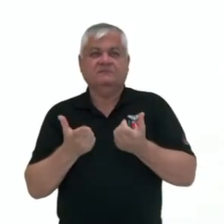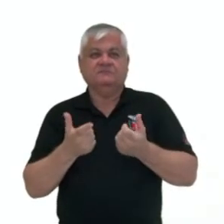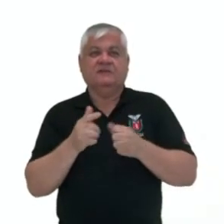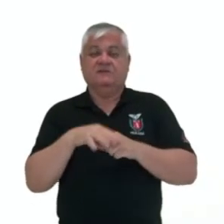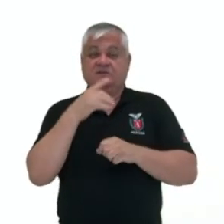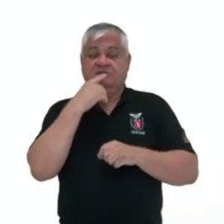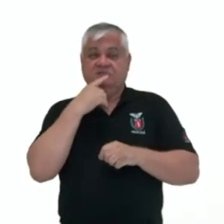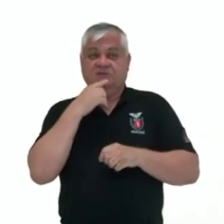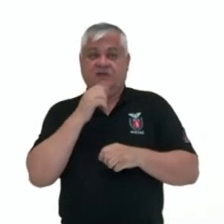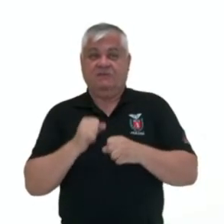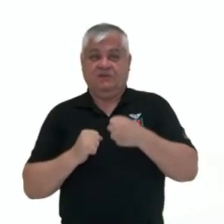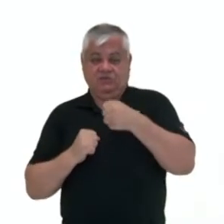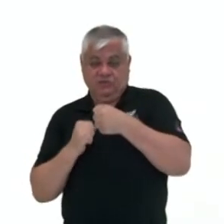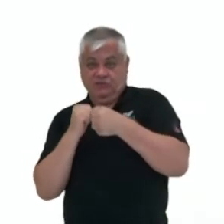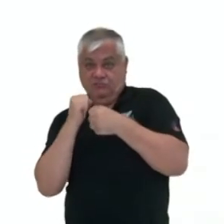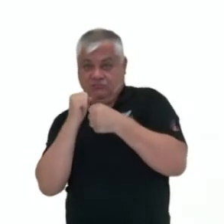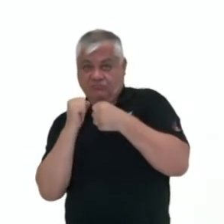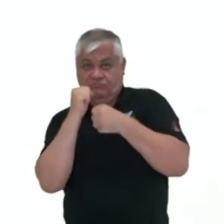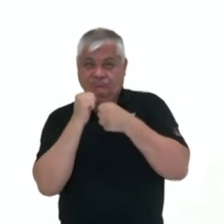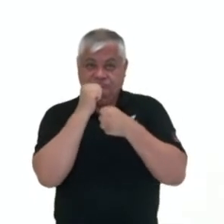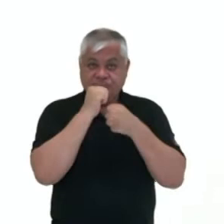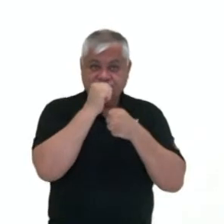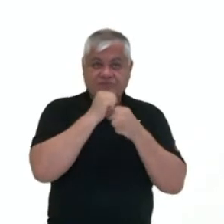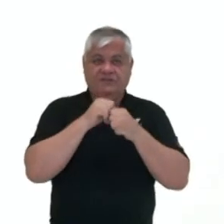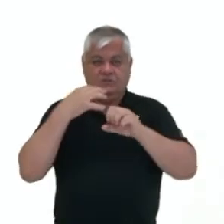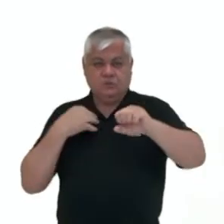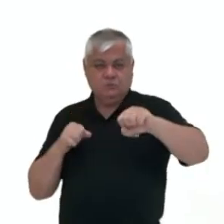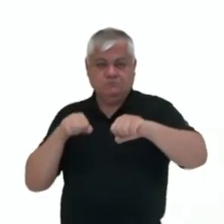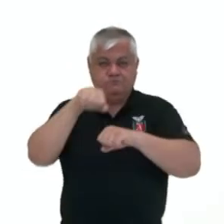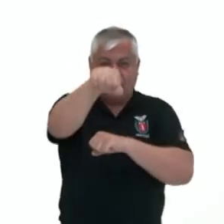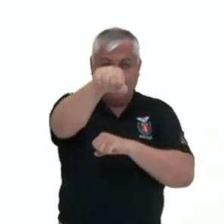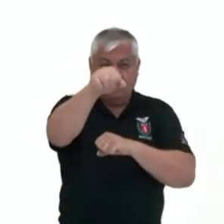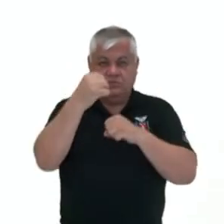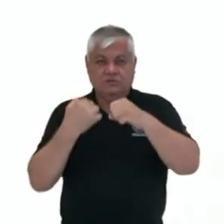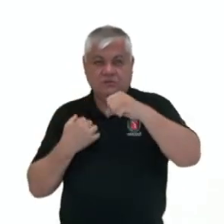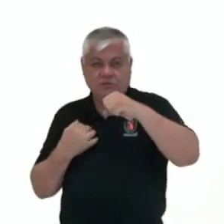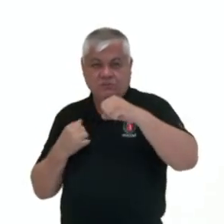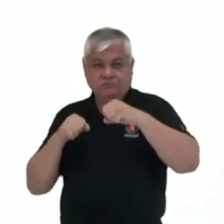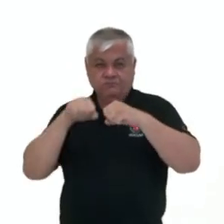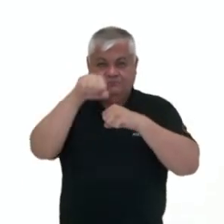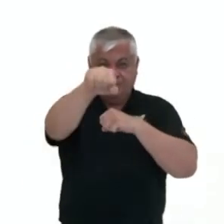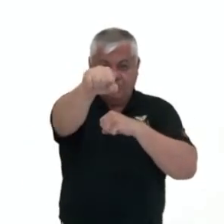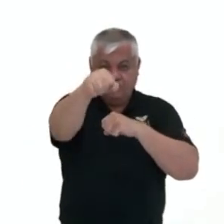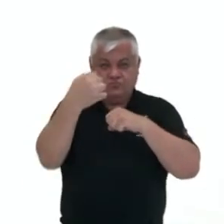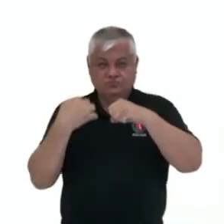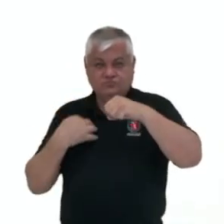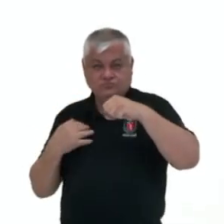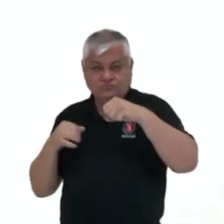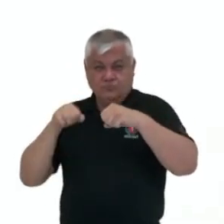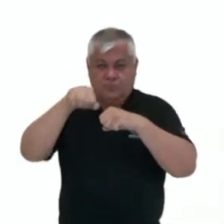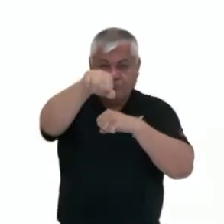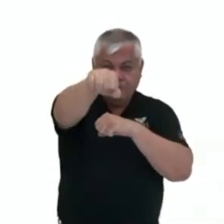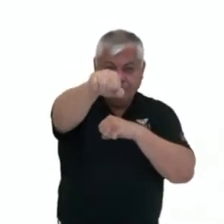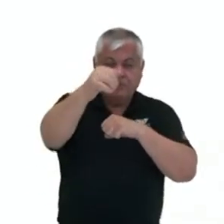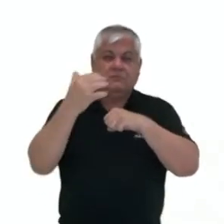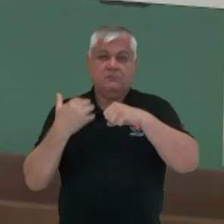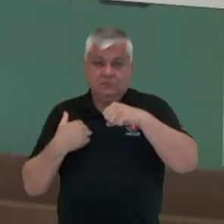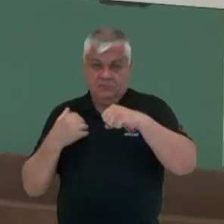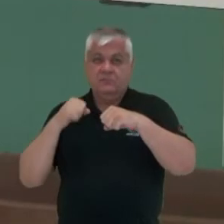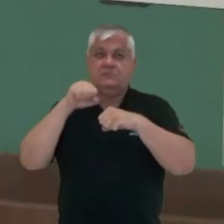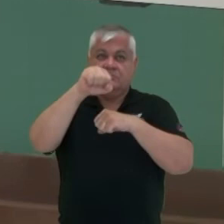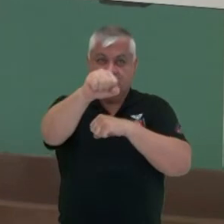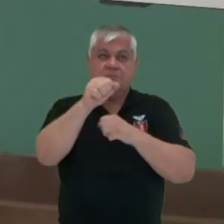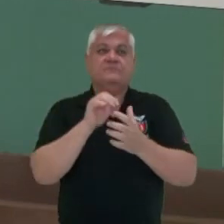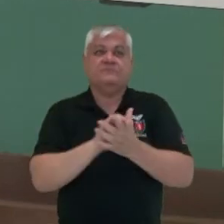frente da guarda, rápido e fraco. O direto, mão de trás da guarda, mais impulso e mais forte. Geralmente o direto é o que vai